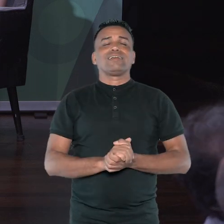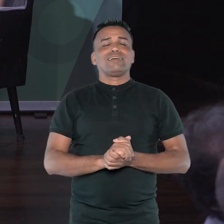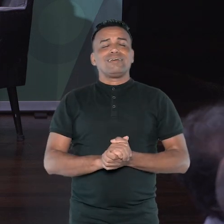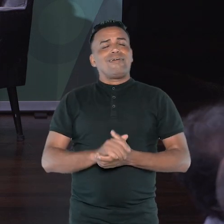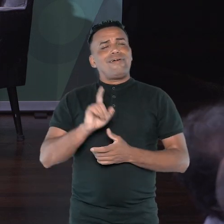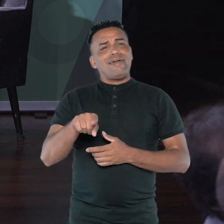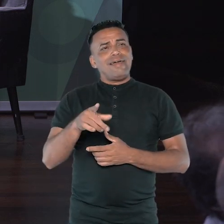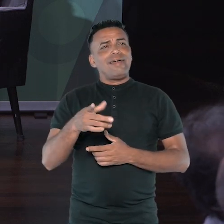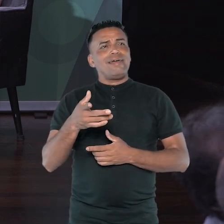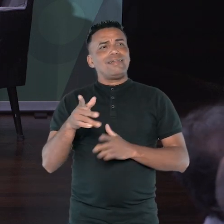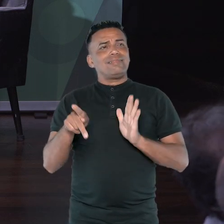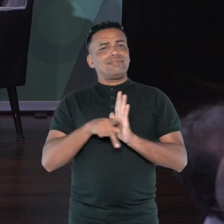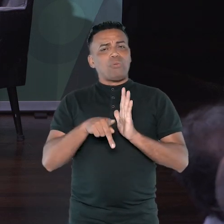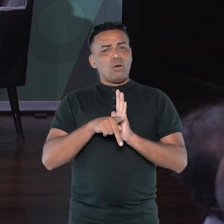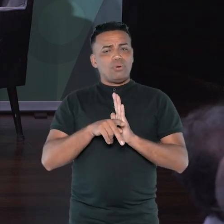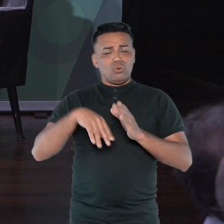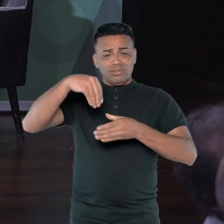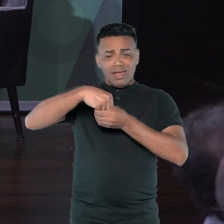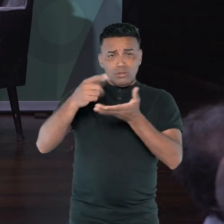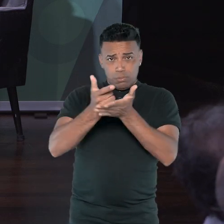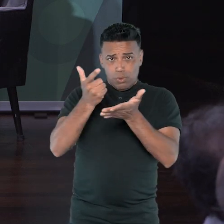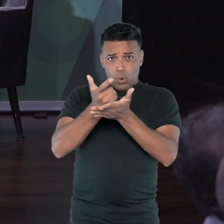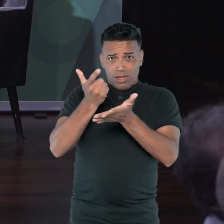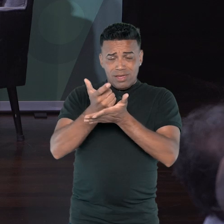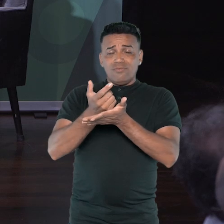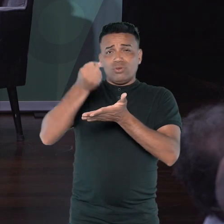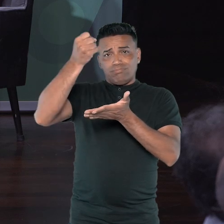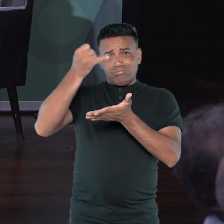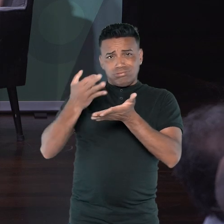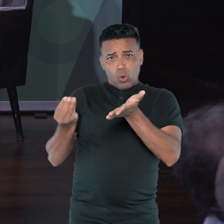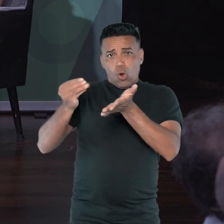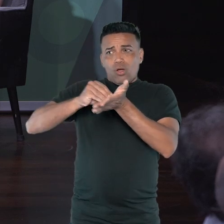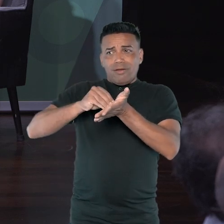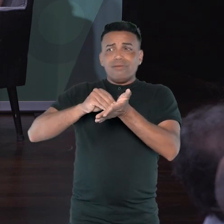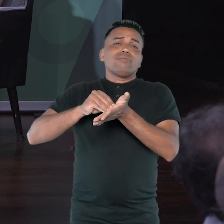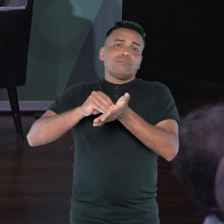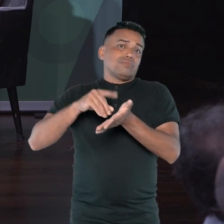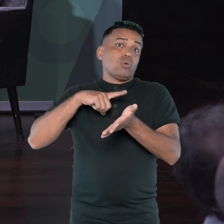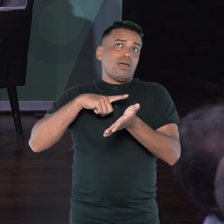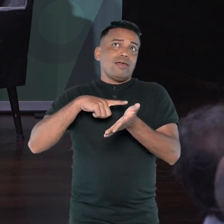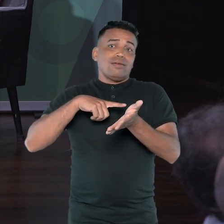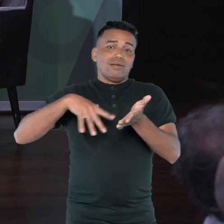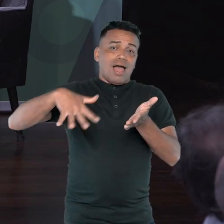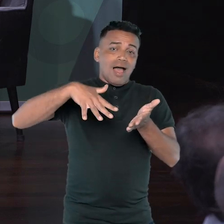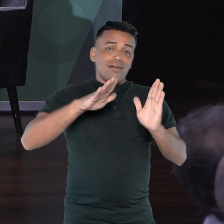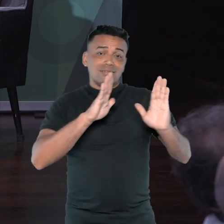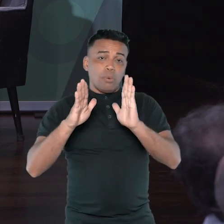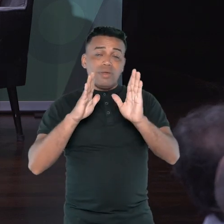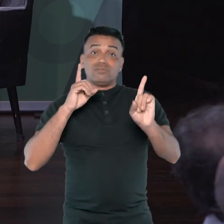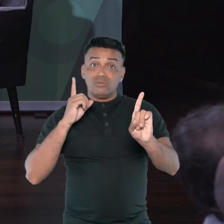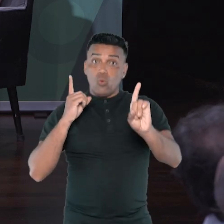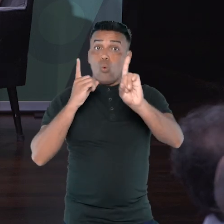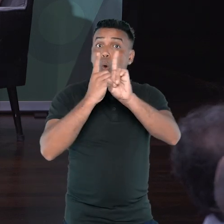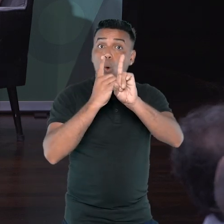E aí tem até uma parte no meu livro que eu vou e comento isso, assim, que existe algo também nesses encontros que